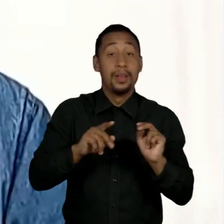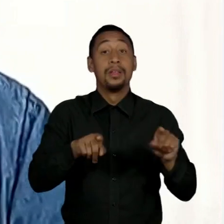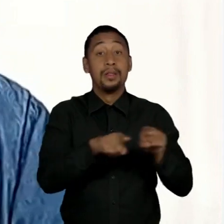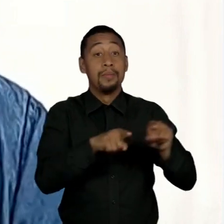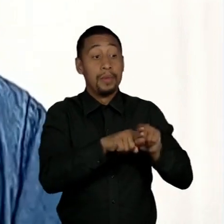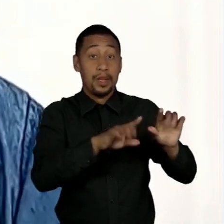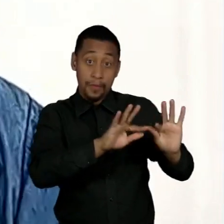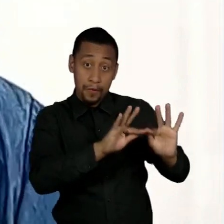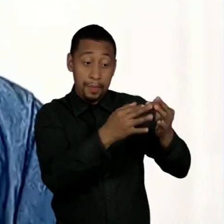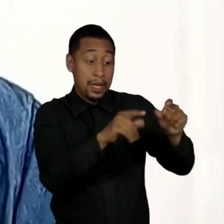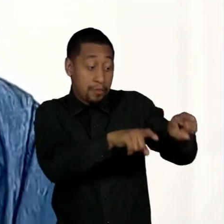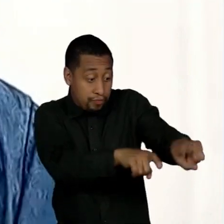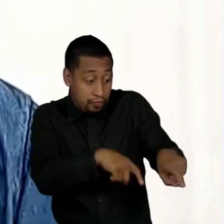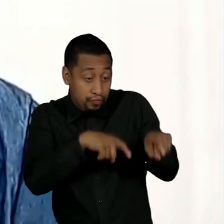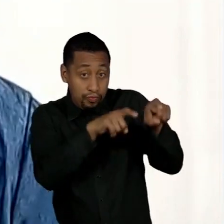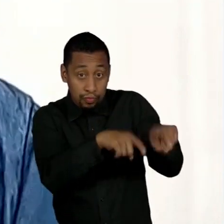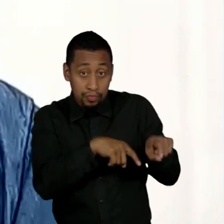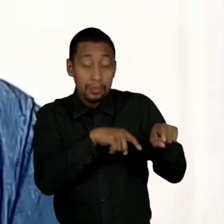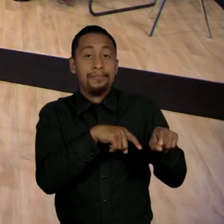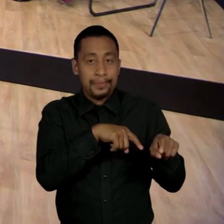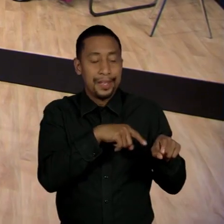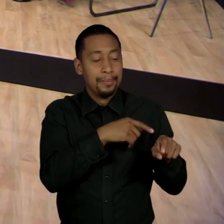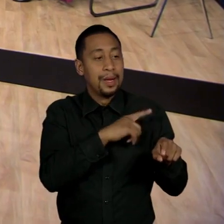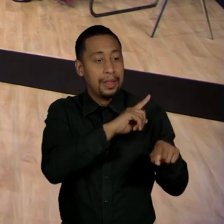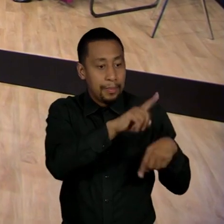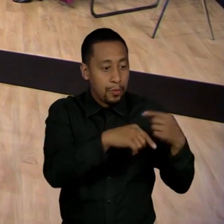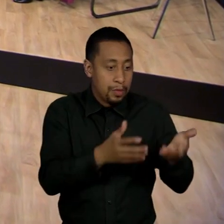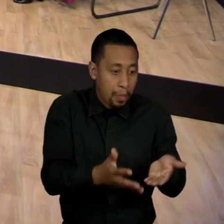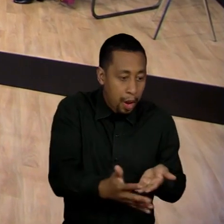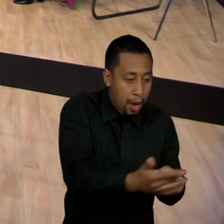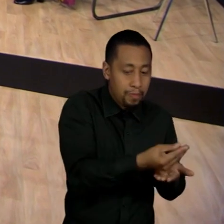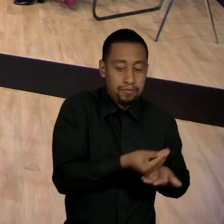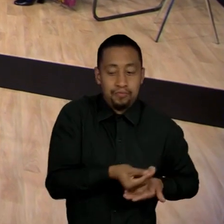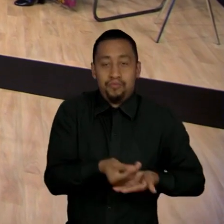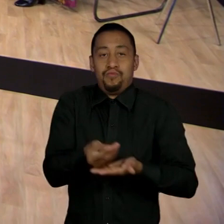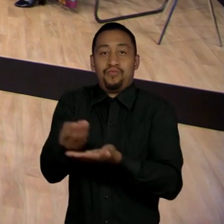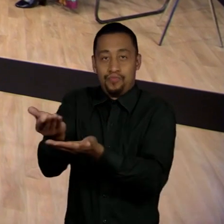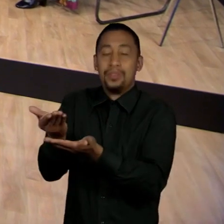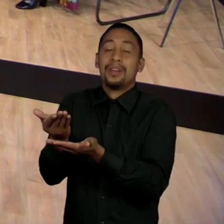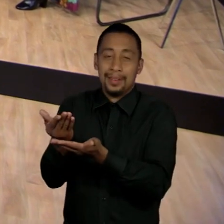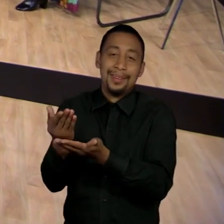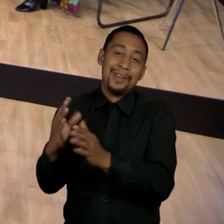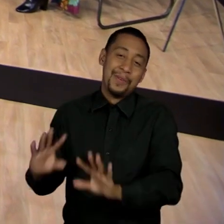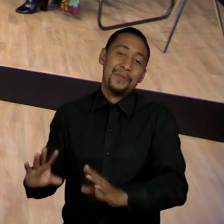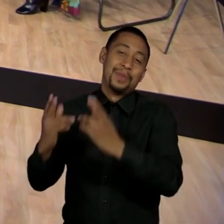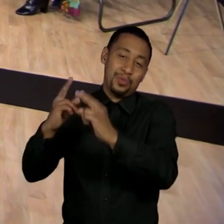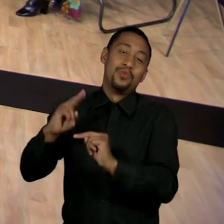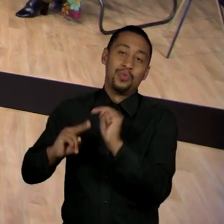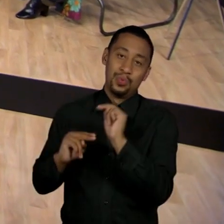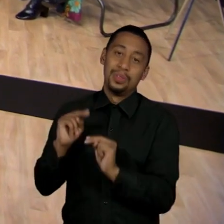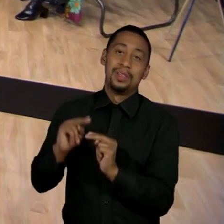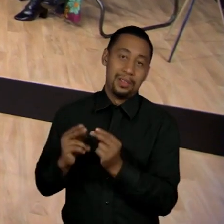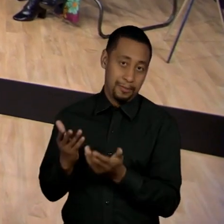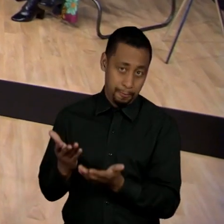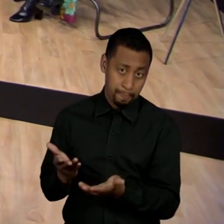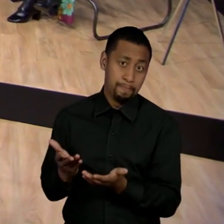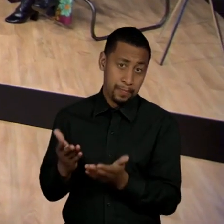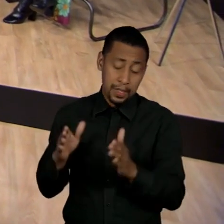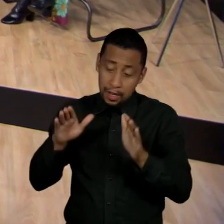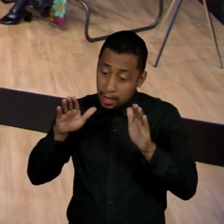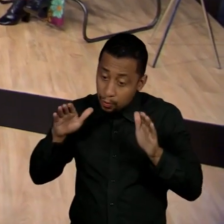exemplo, para atender especificamente aquele período que estará ali muito